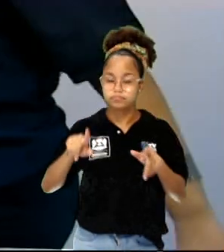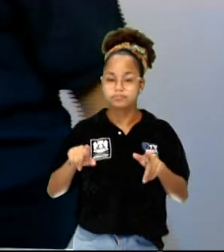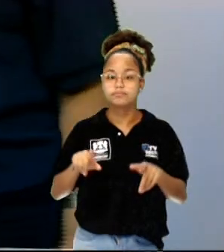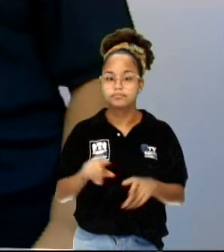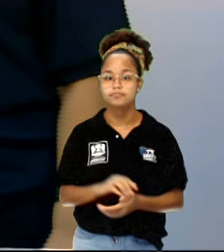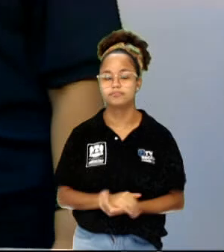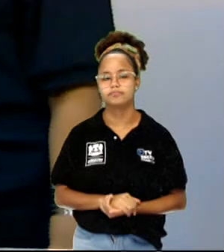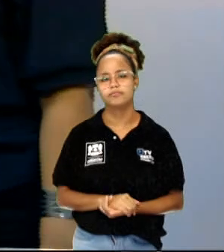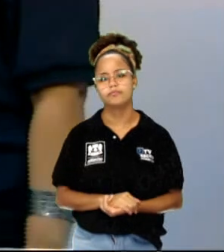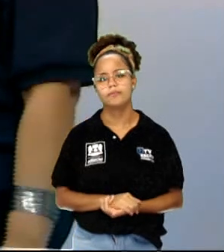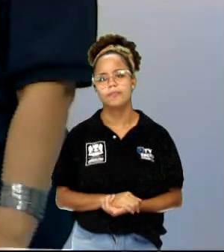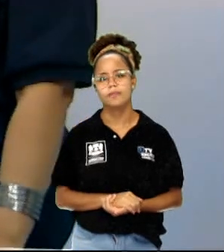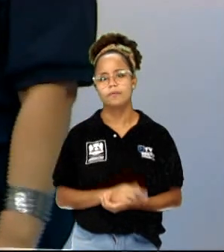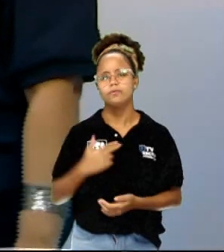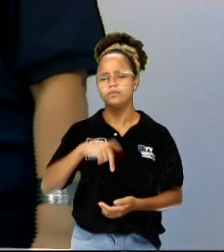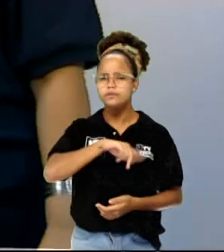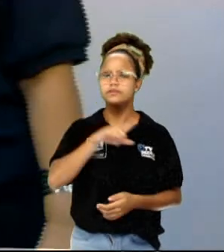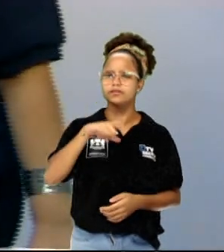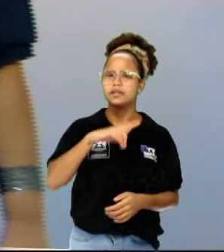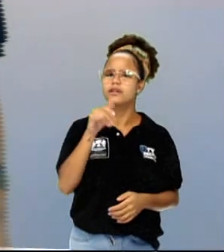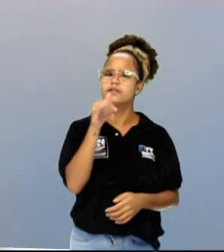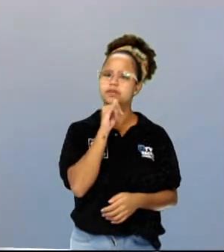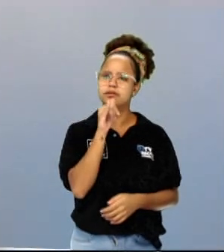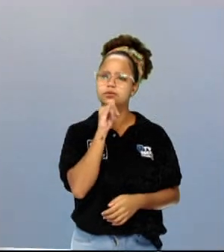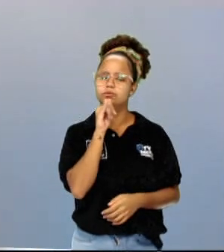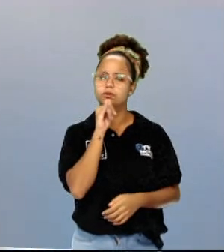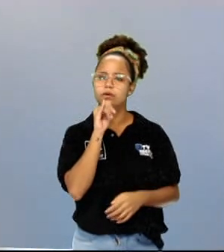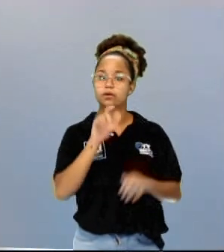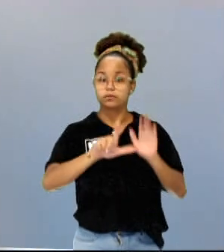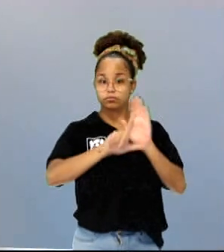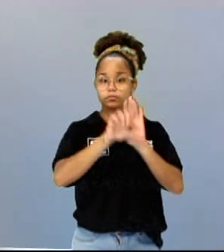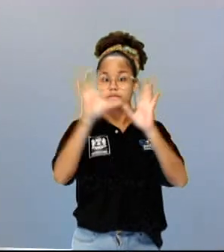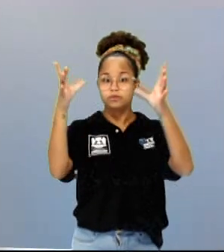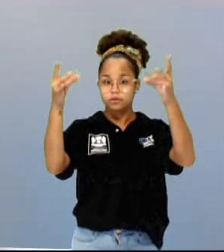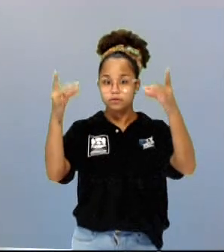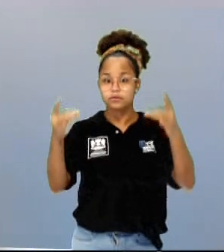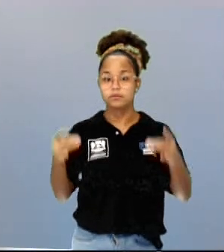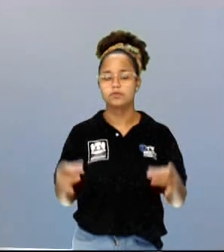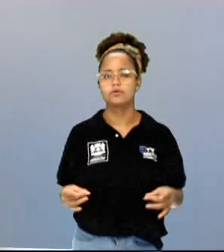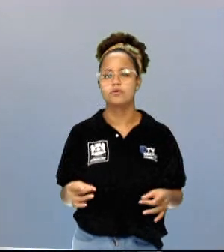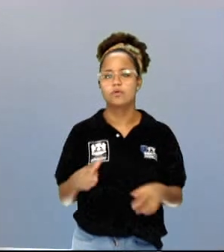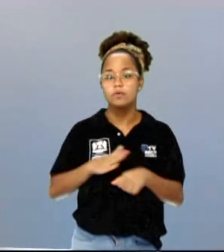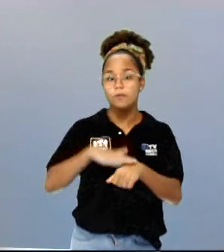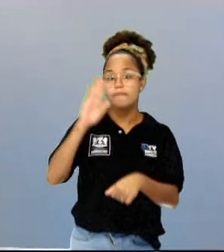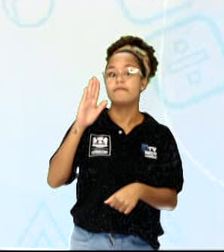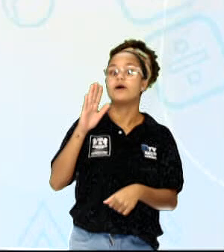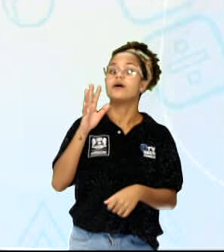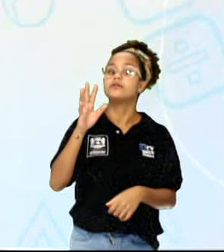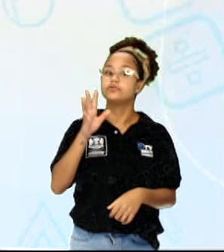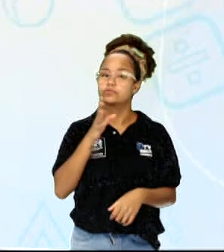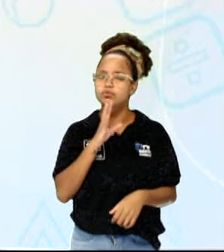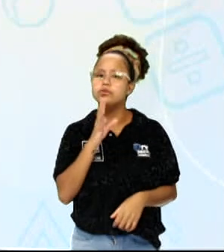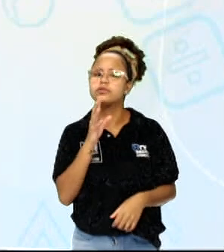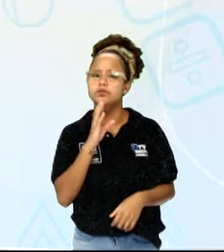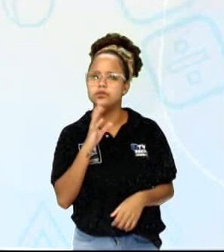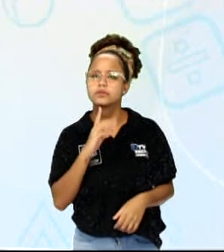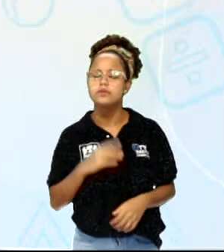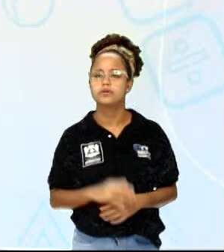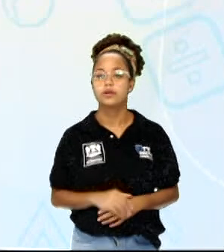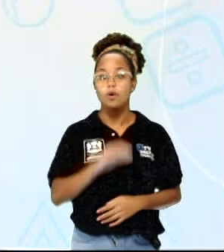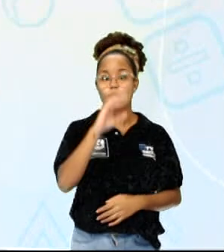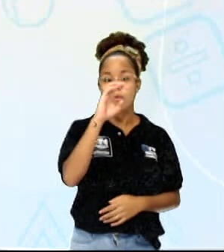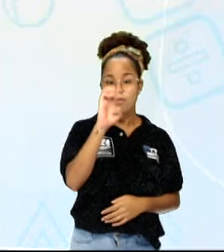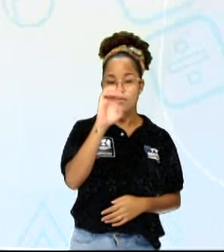Nós temos, como exemplo de legislações específicas, o mais conhecido de todos, não é? O Estatuto da Criança